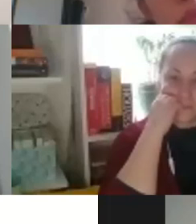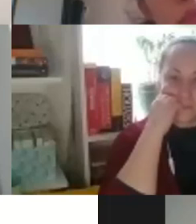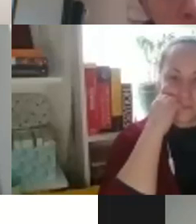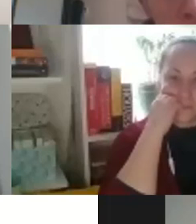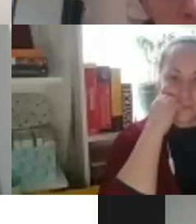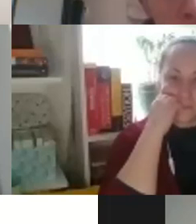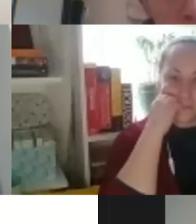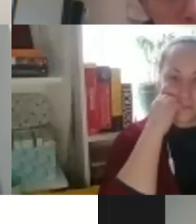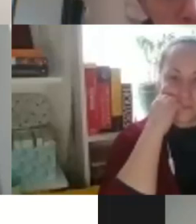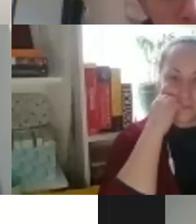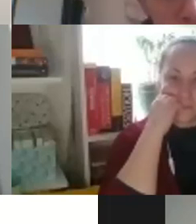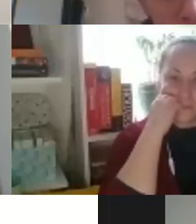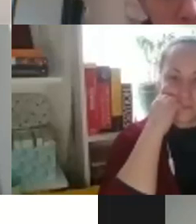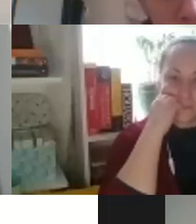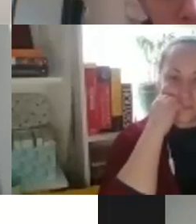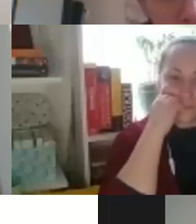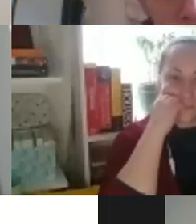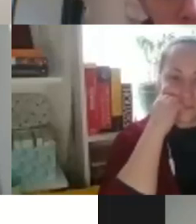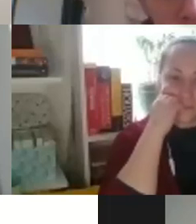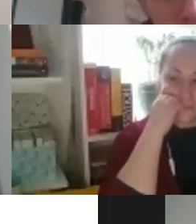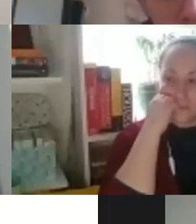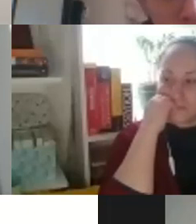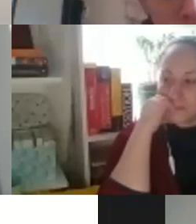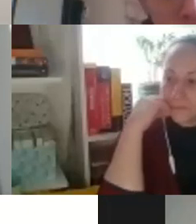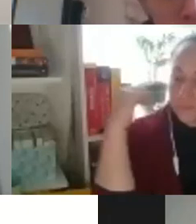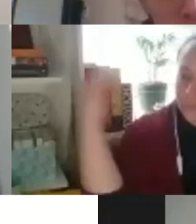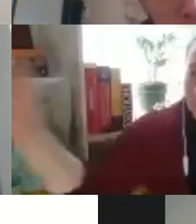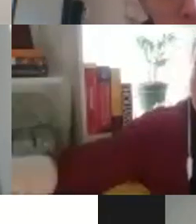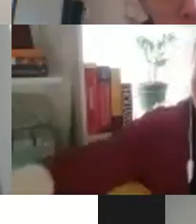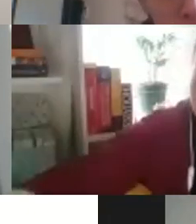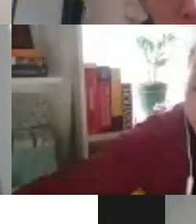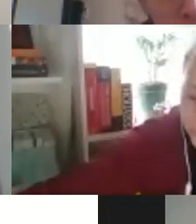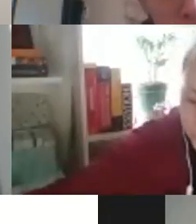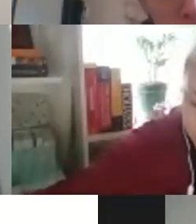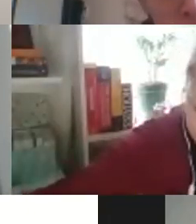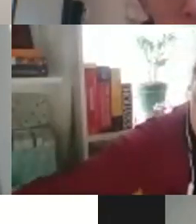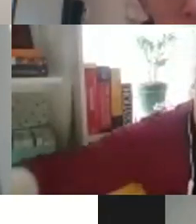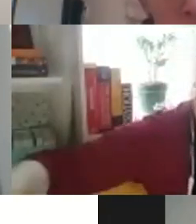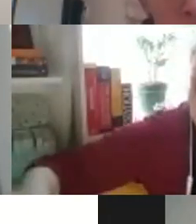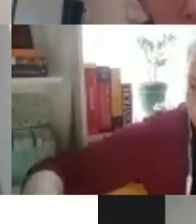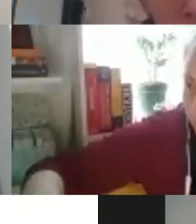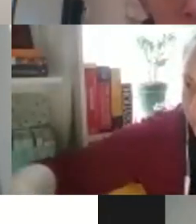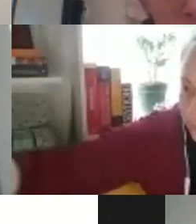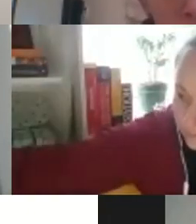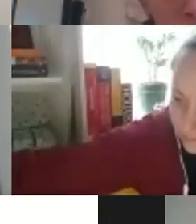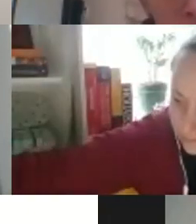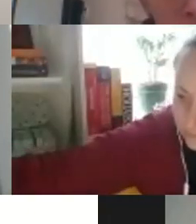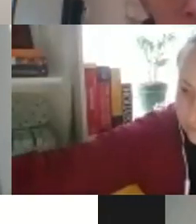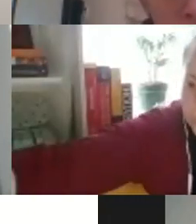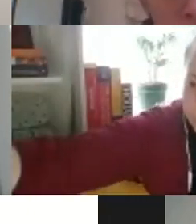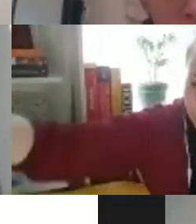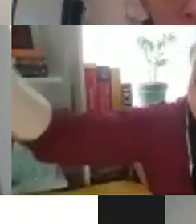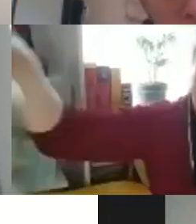faz um gesto facial que tem um sentido, que é codificado e descodificado, que você entendeu, que você quis